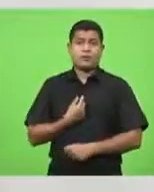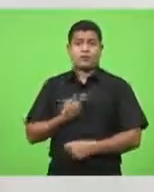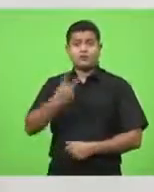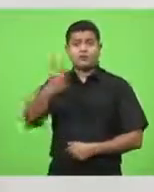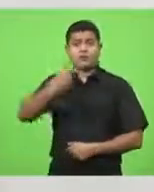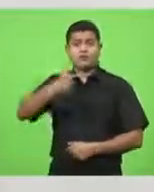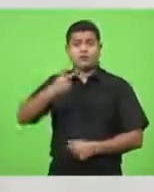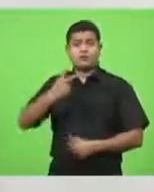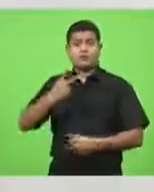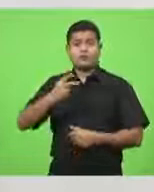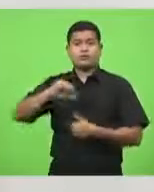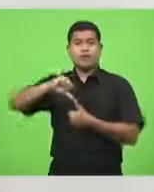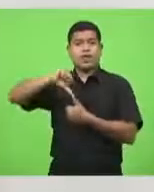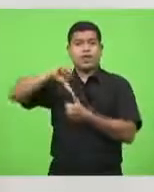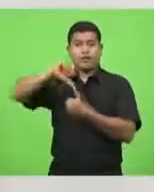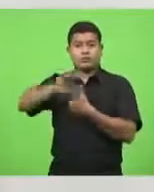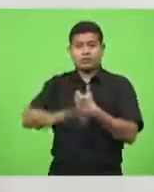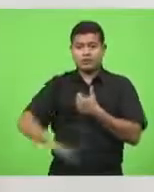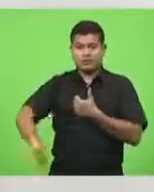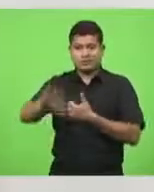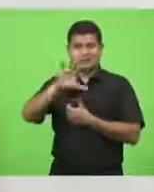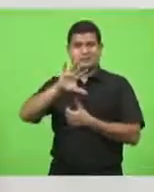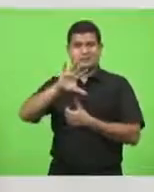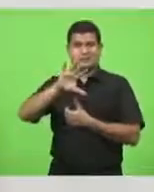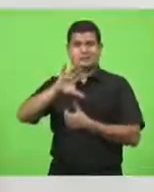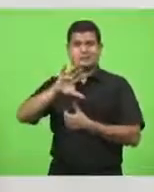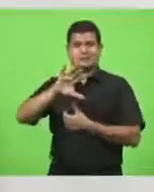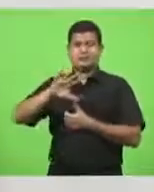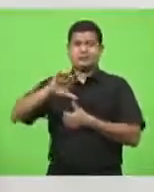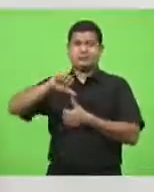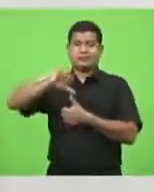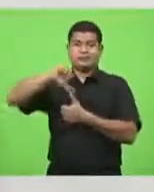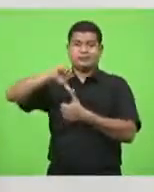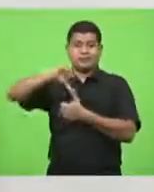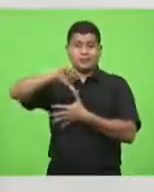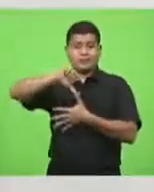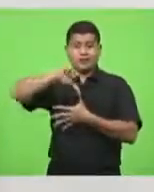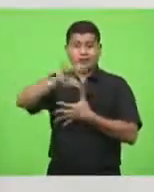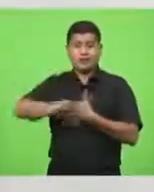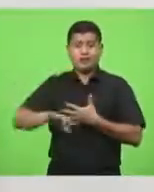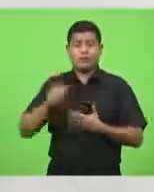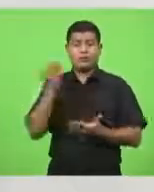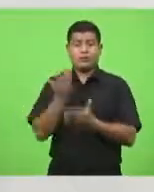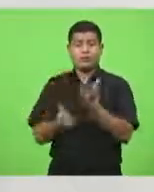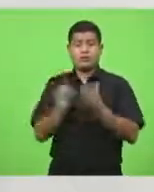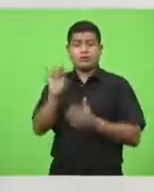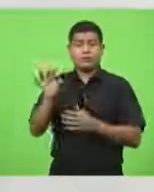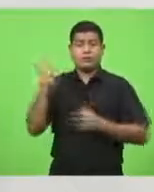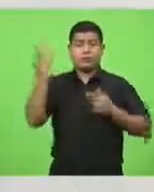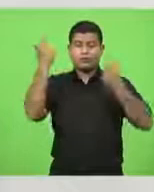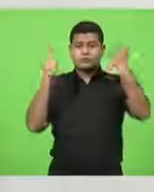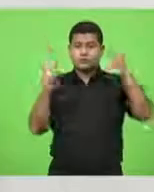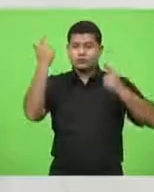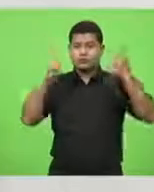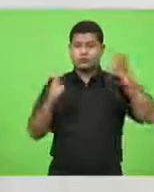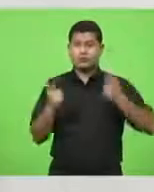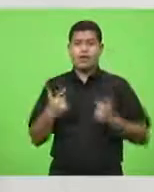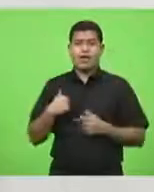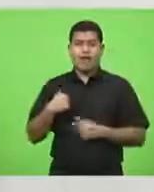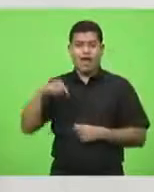América Latina, só perdendo para o Chile, em vacinação. Isso aqui não é ser genocida, com certeza não